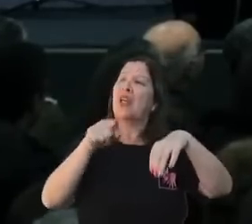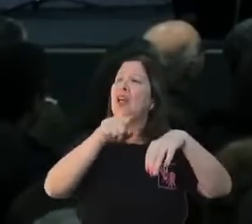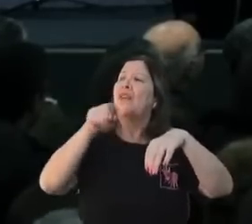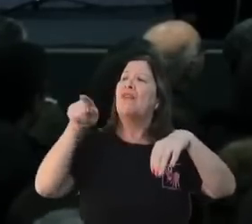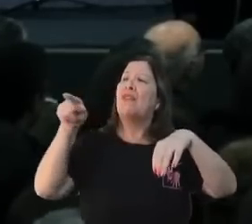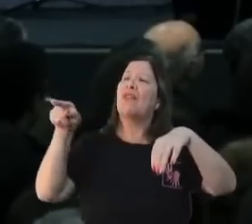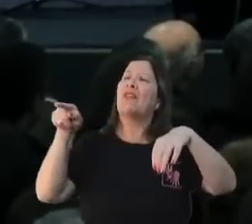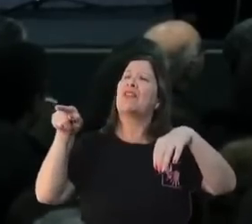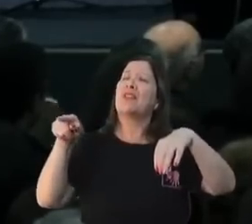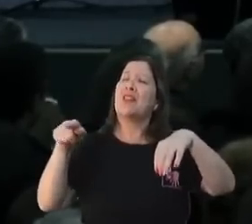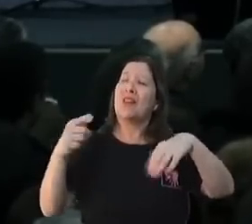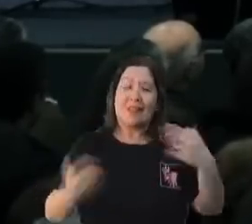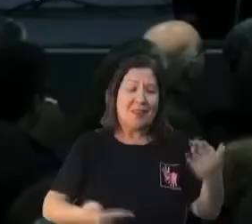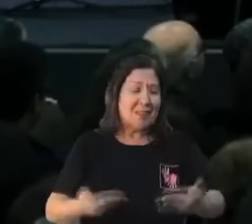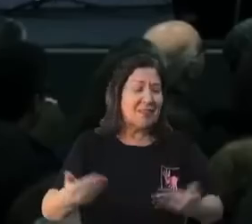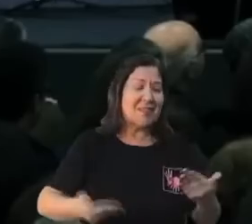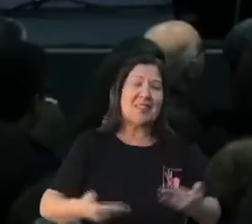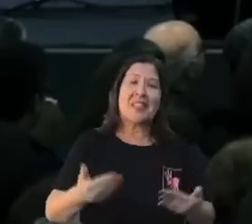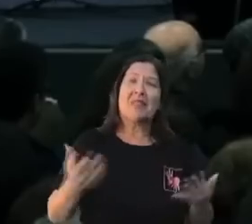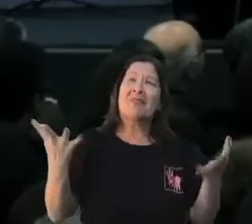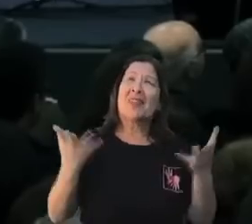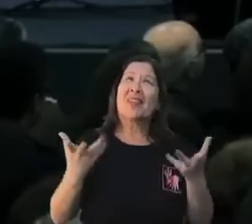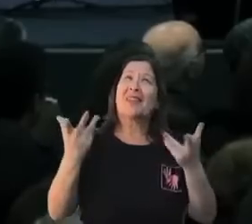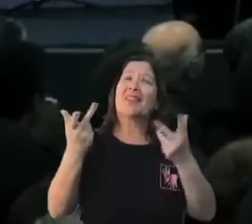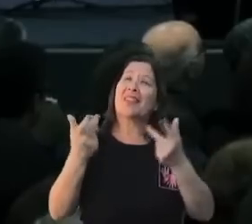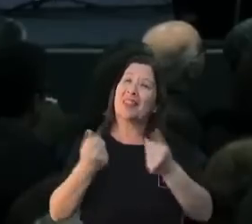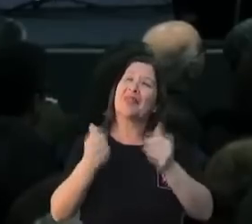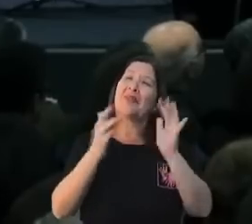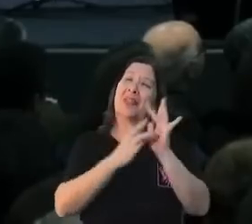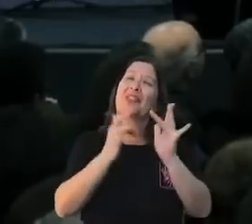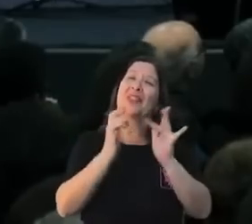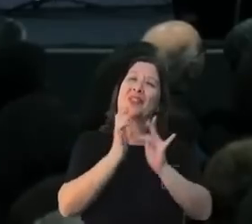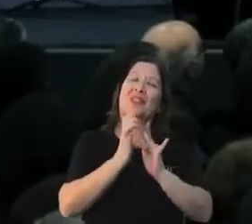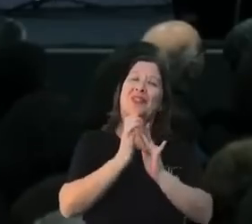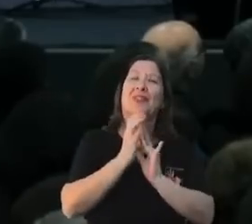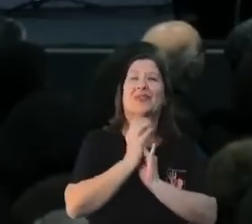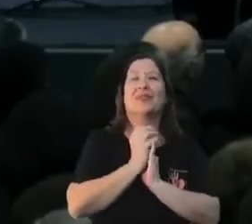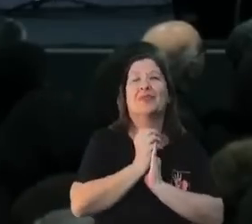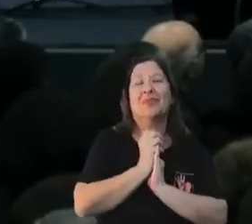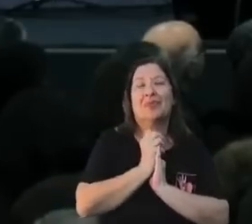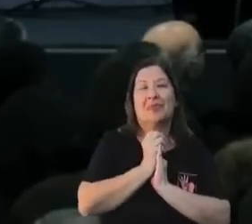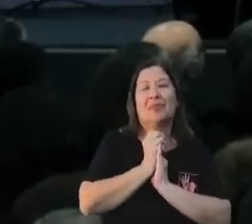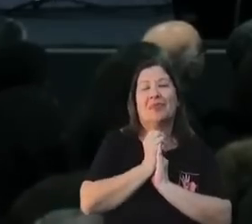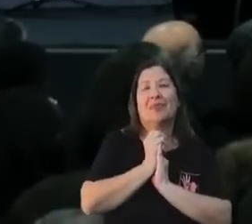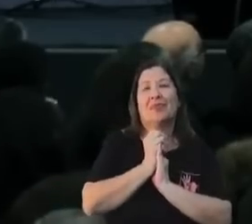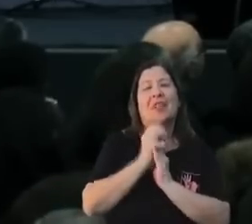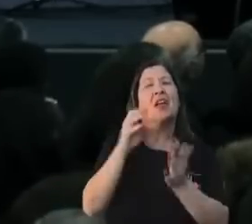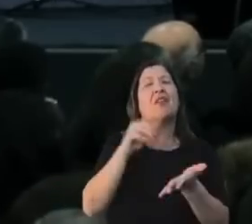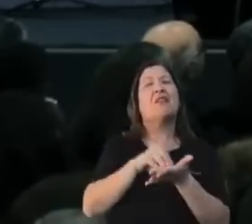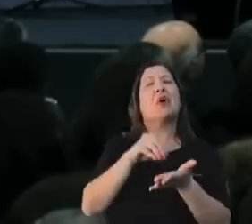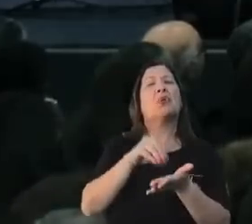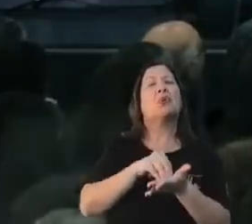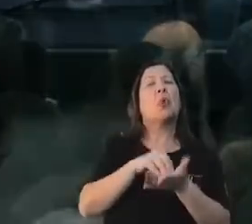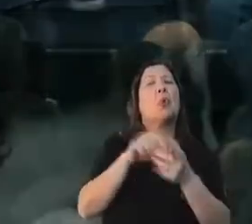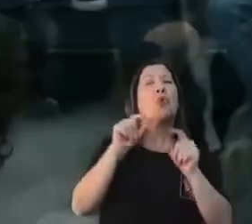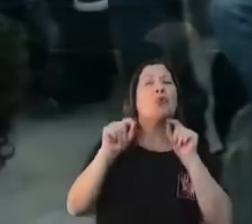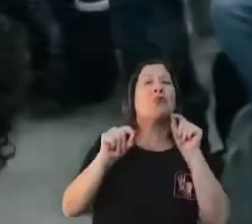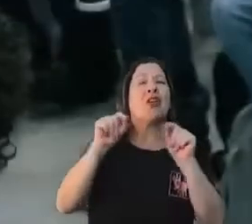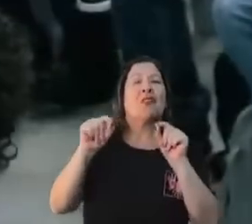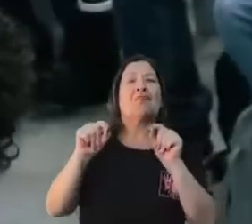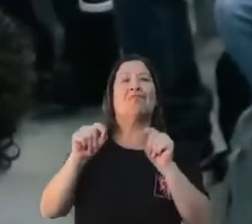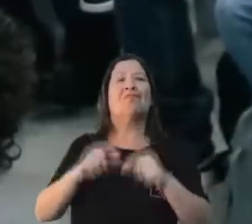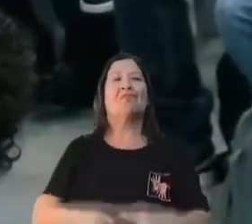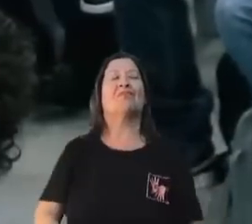Jesus, mas uma coisa vocês não fizeram, vocês não anteciparam a